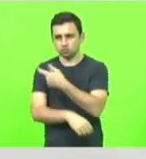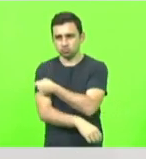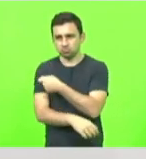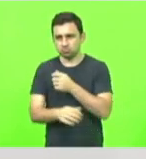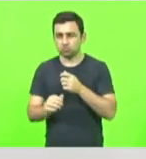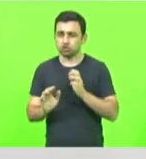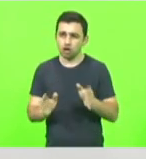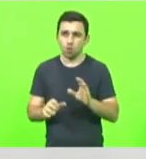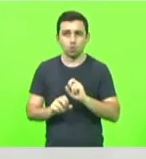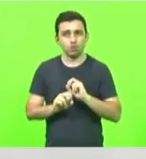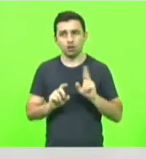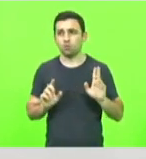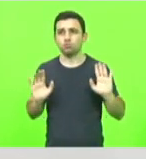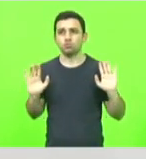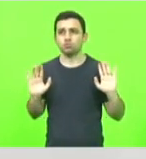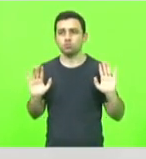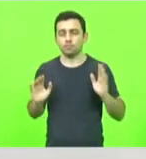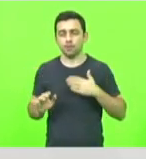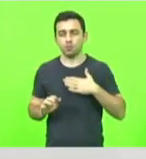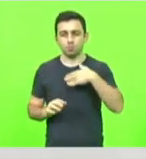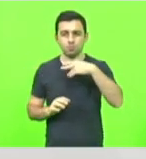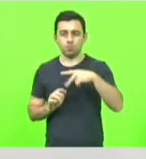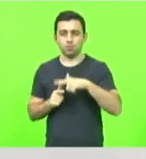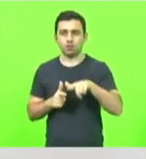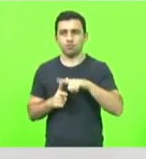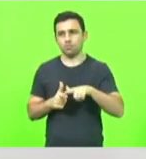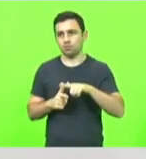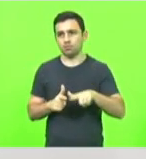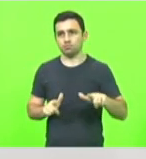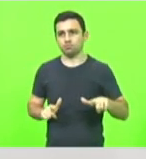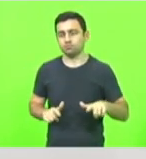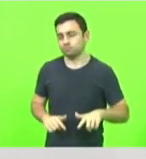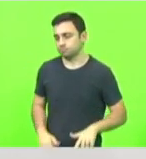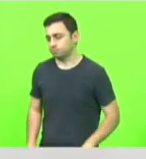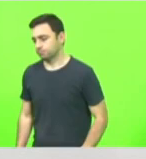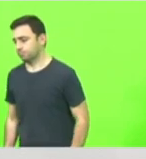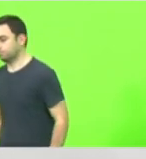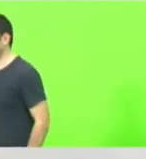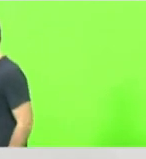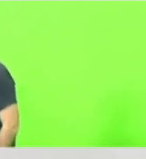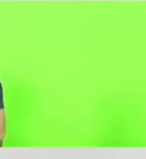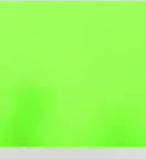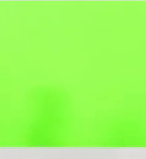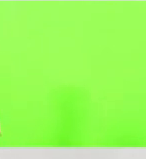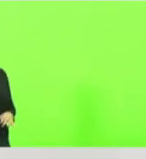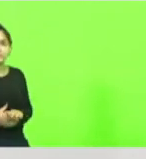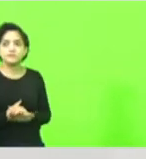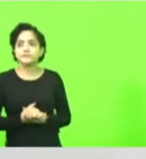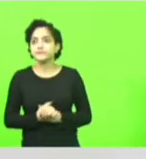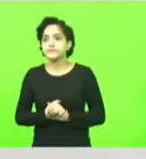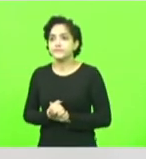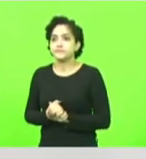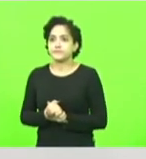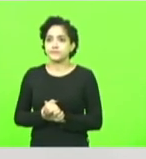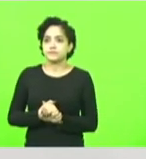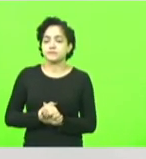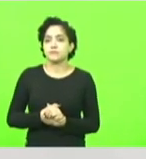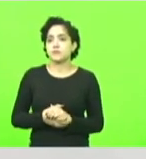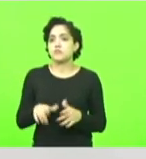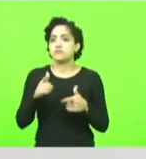não. Isso é um problema meu. Isso não é problema de mais ninguém nesse mundo. É um problema meu.